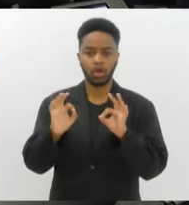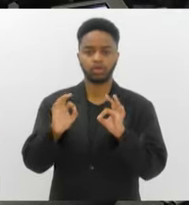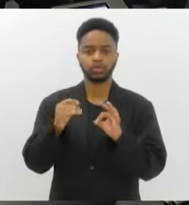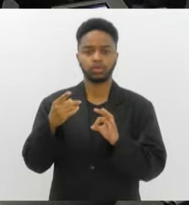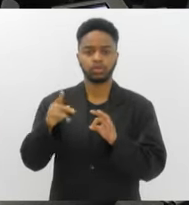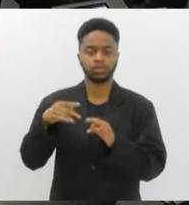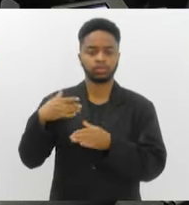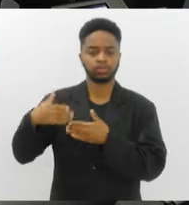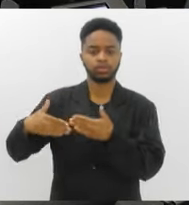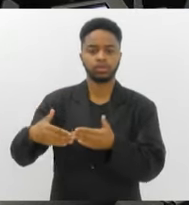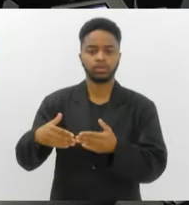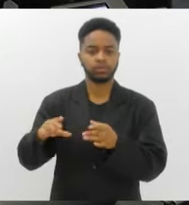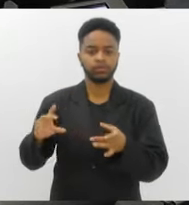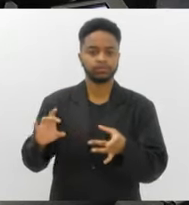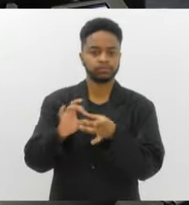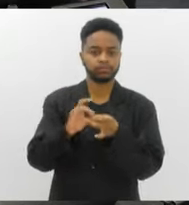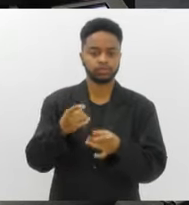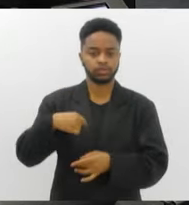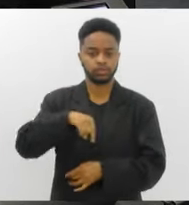Vamos à pauta do dia.